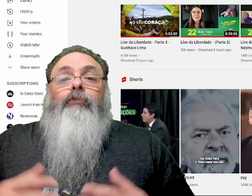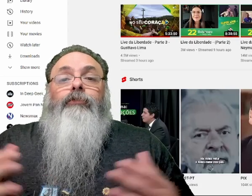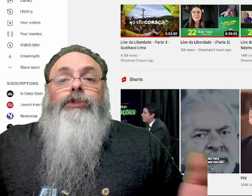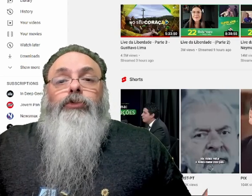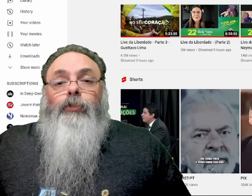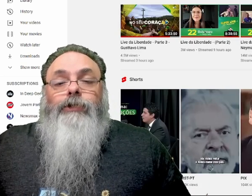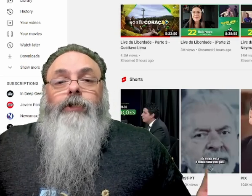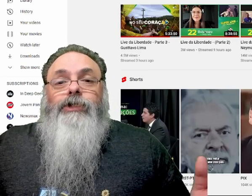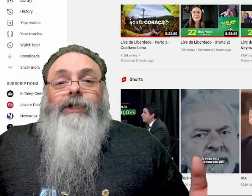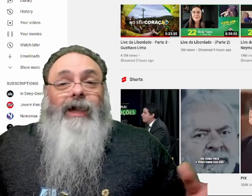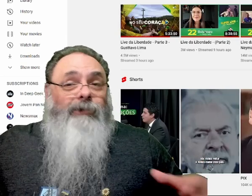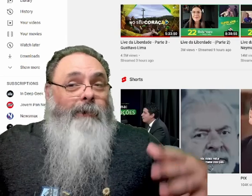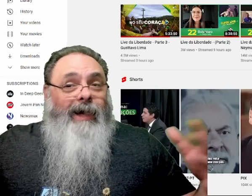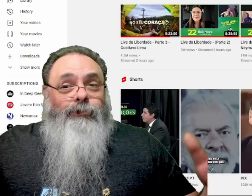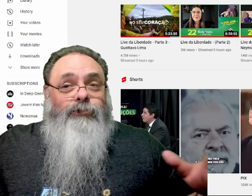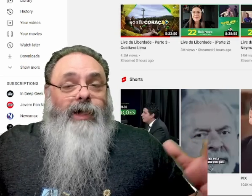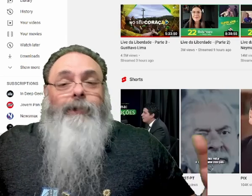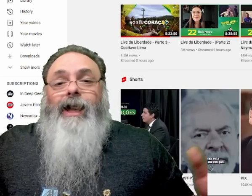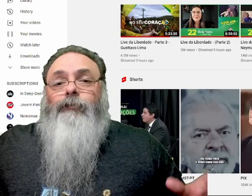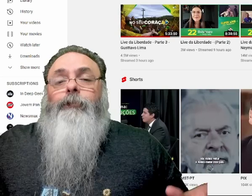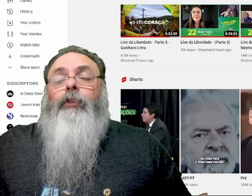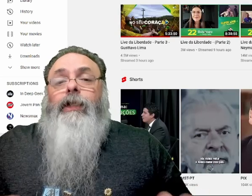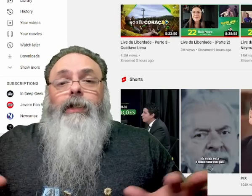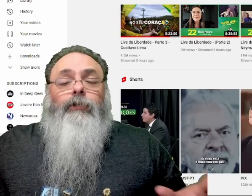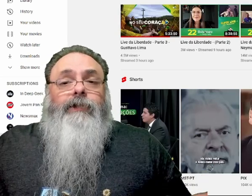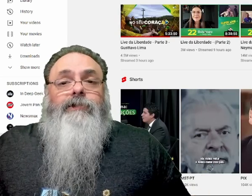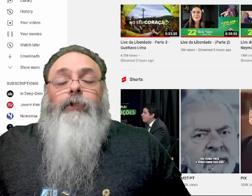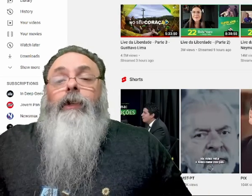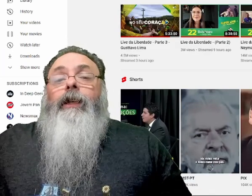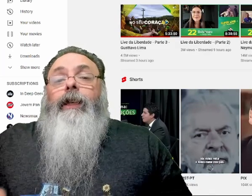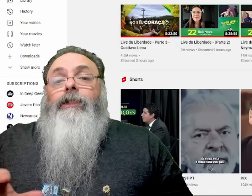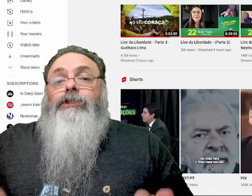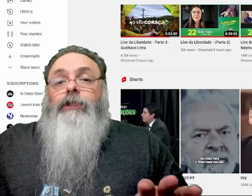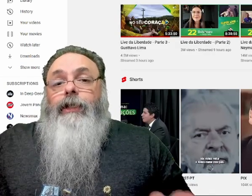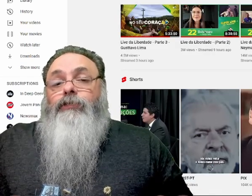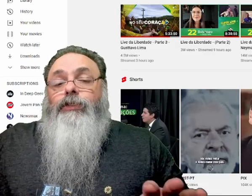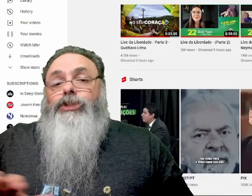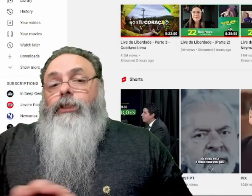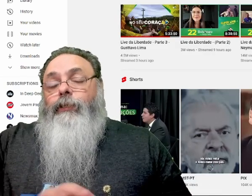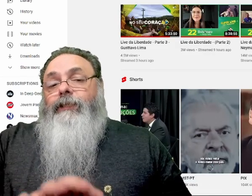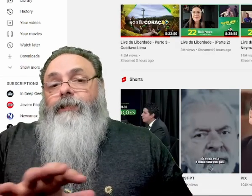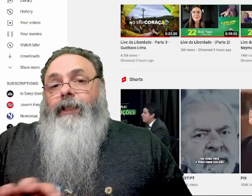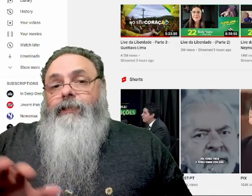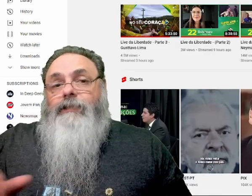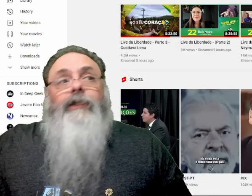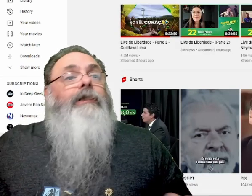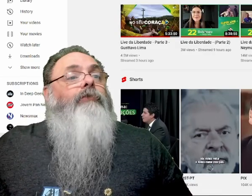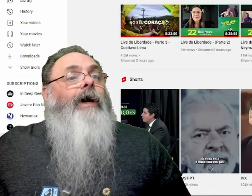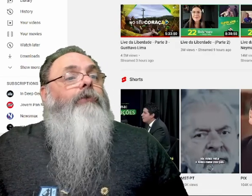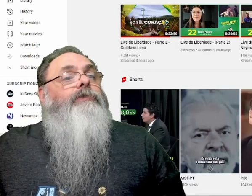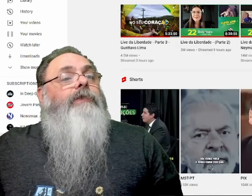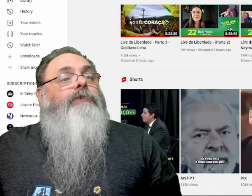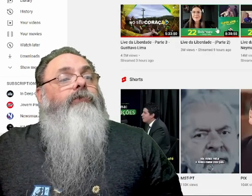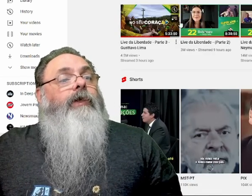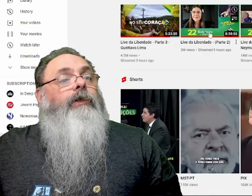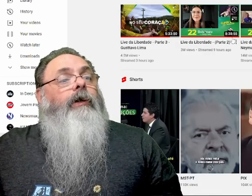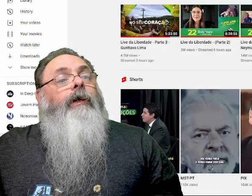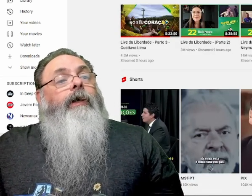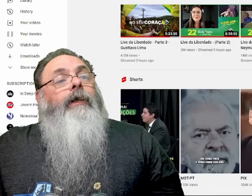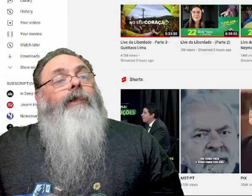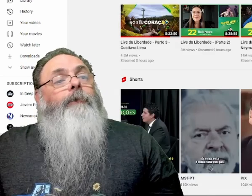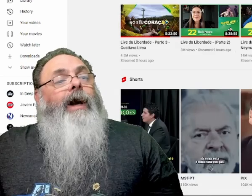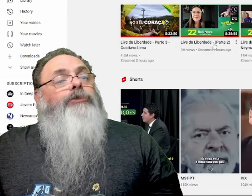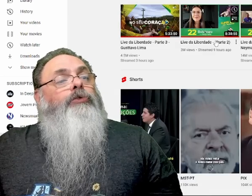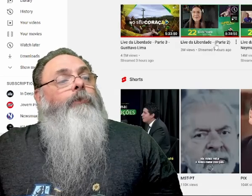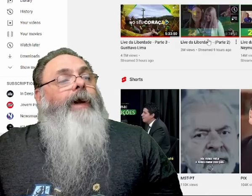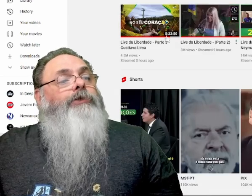foram 22 horas de Live mais uns quebrado e por que que aconteceu eles dividiram em três intervalos tá se você vê aqui ó